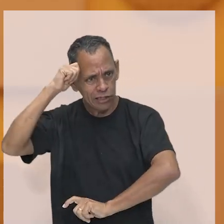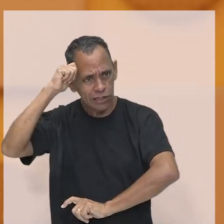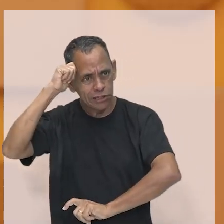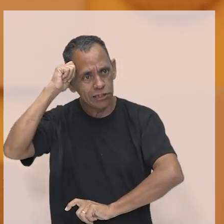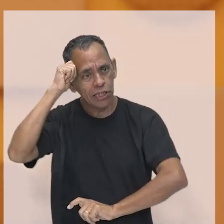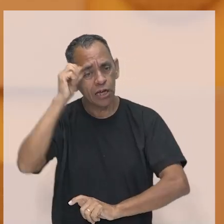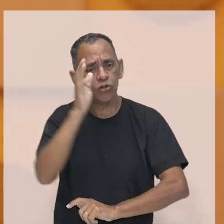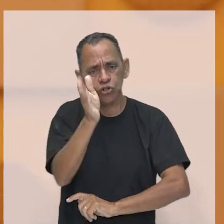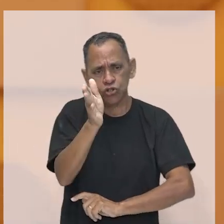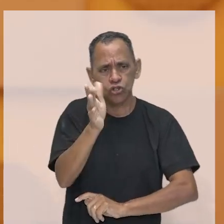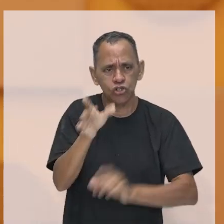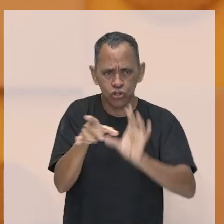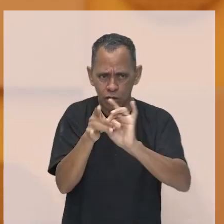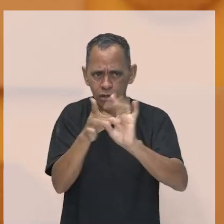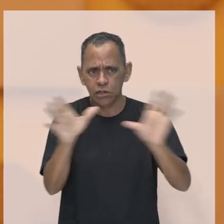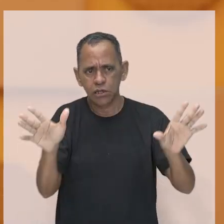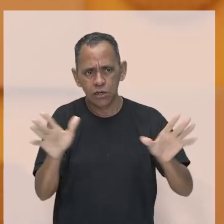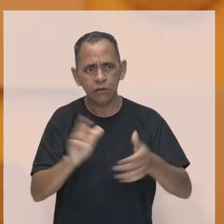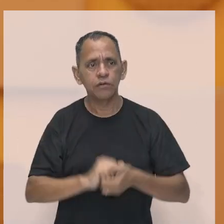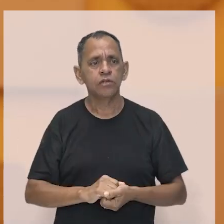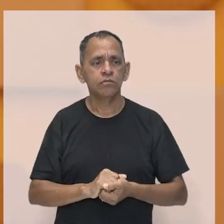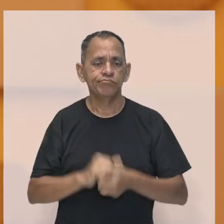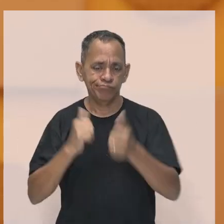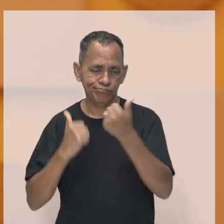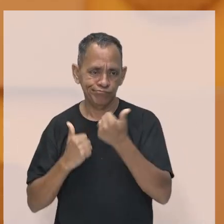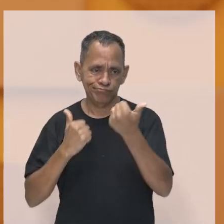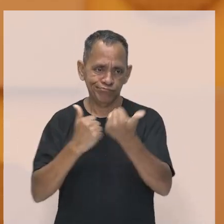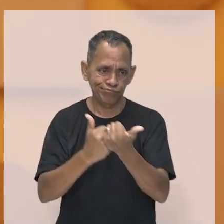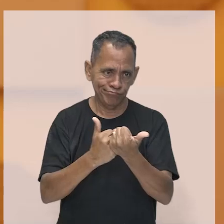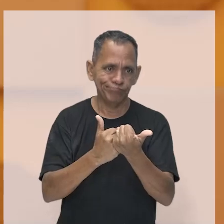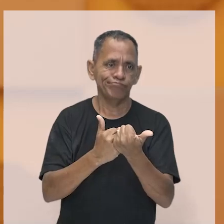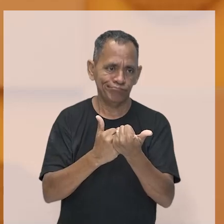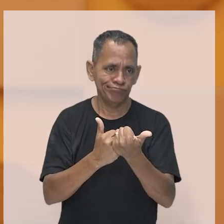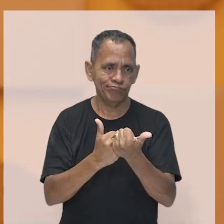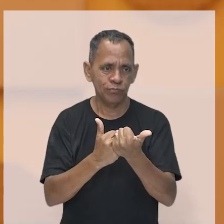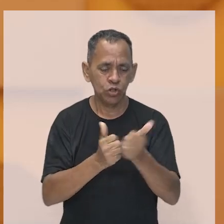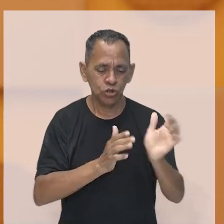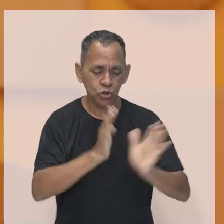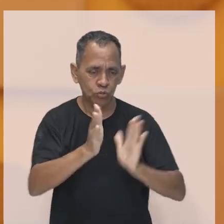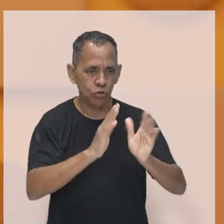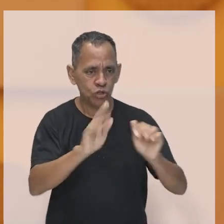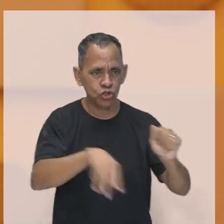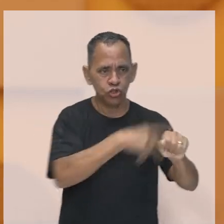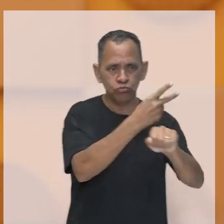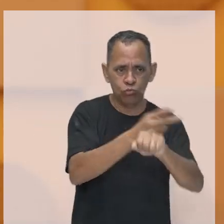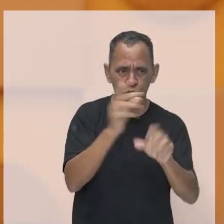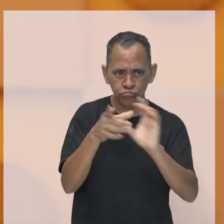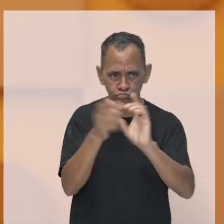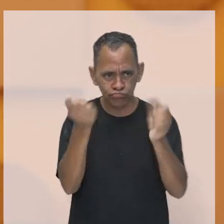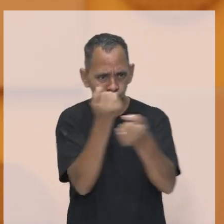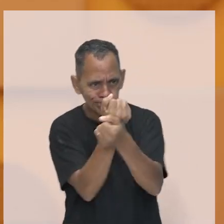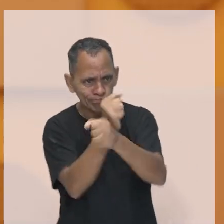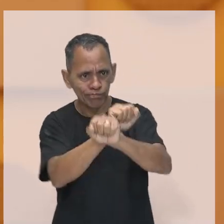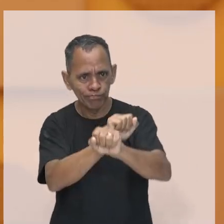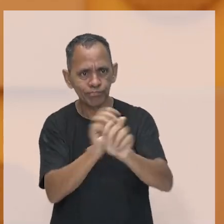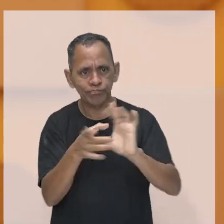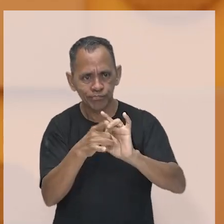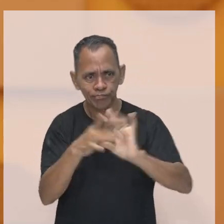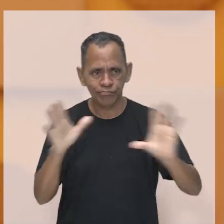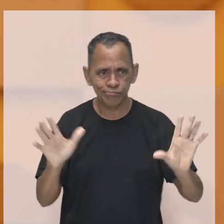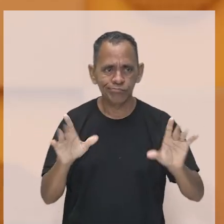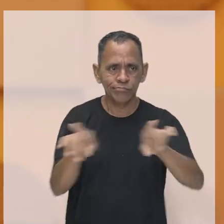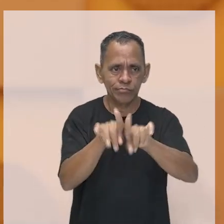uma política que pudesse auxiliá-los nesse processo de pós-libertação. E nesse contexto, nós vamos observar